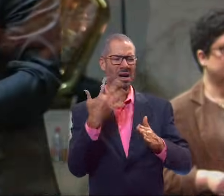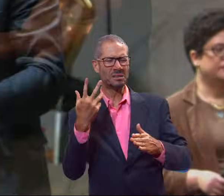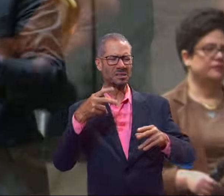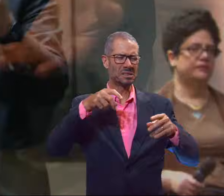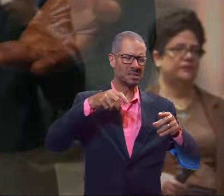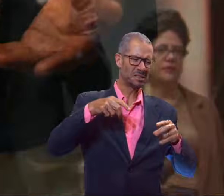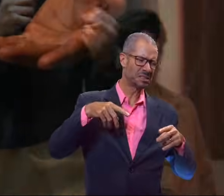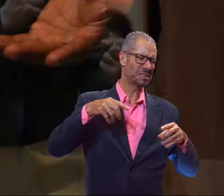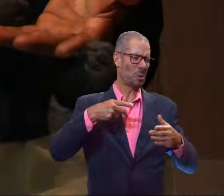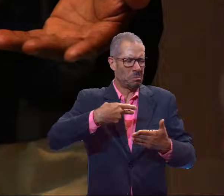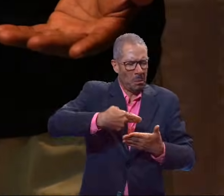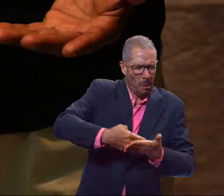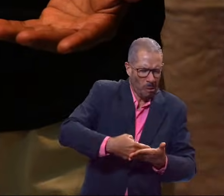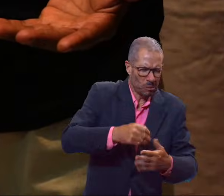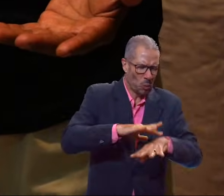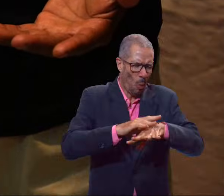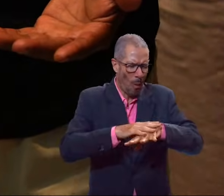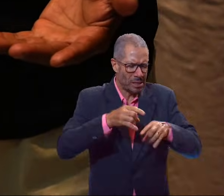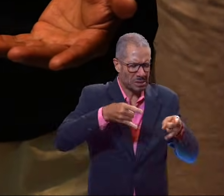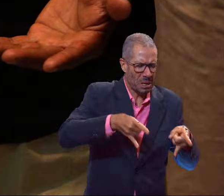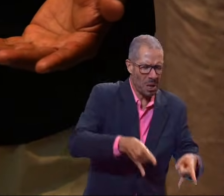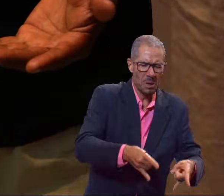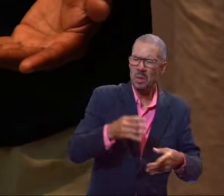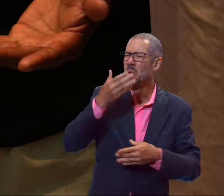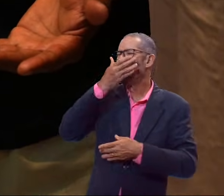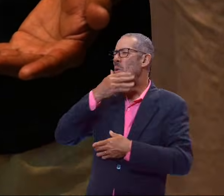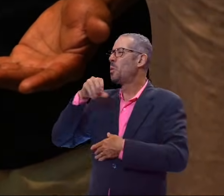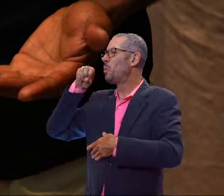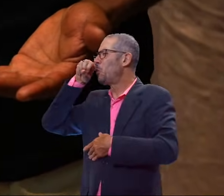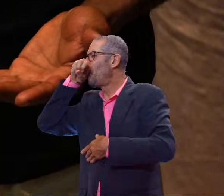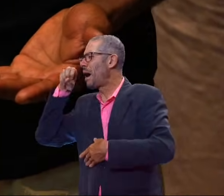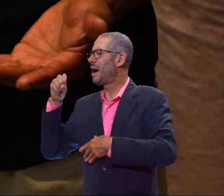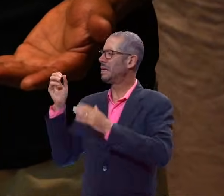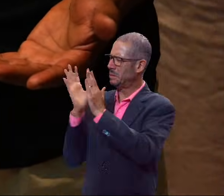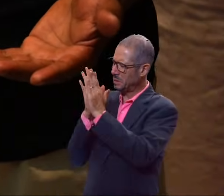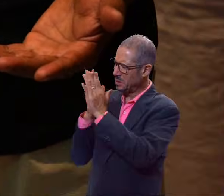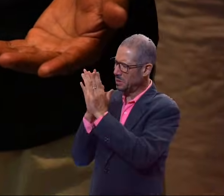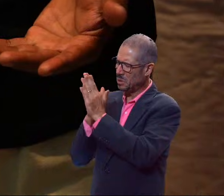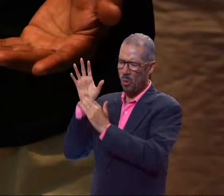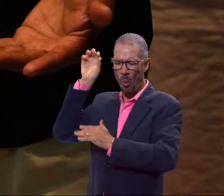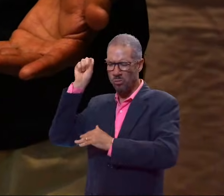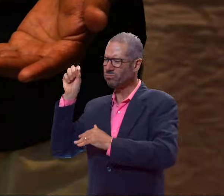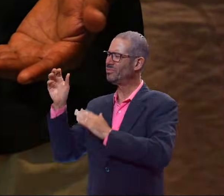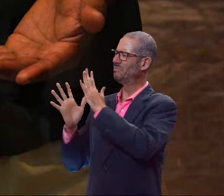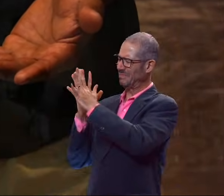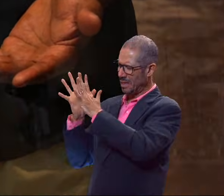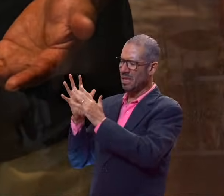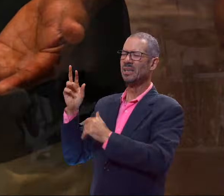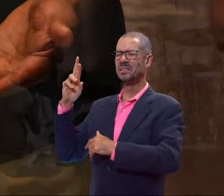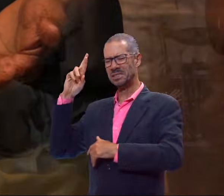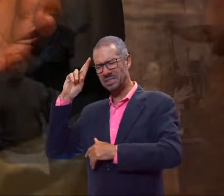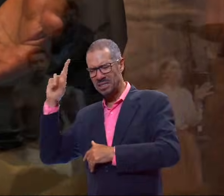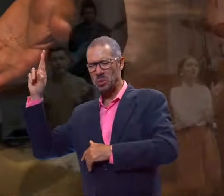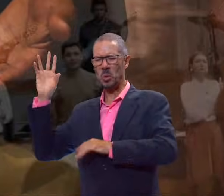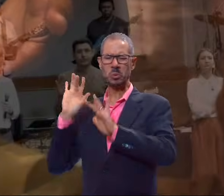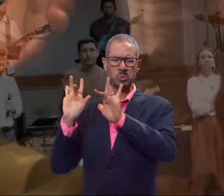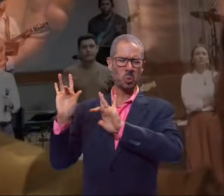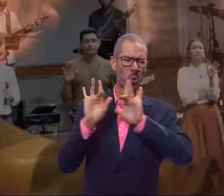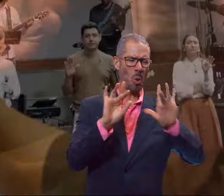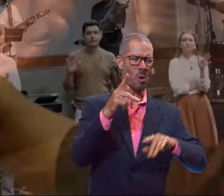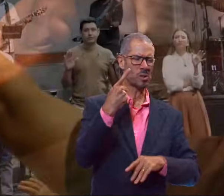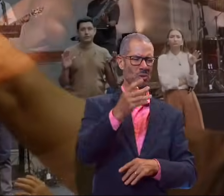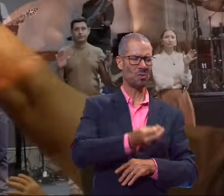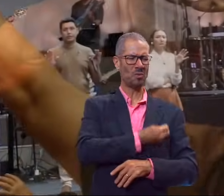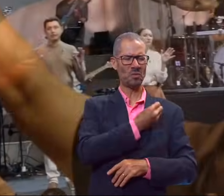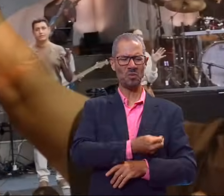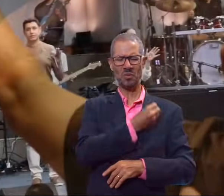afastados, mas Pai, vê com bons olhos o nosso clamor e vai ao encontro dos teus filhos.